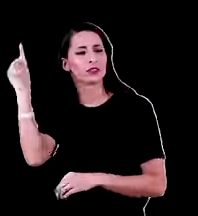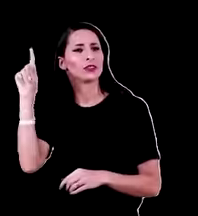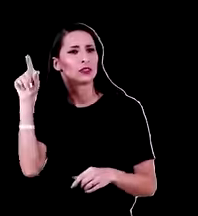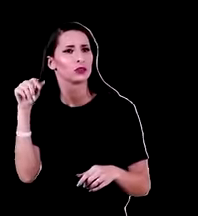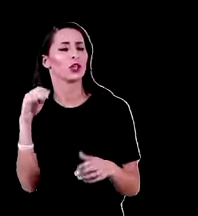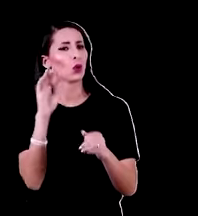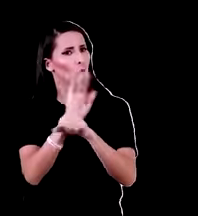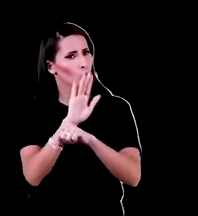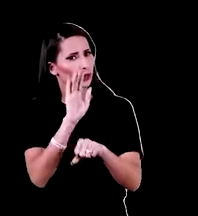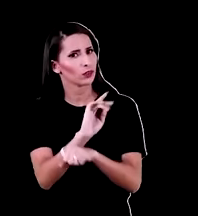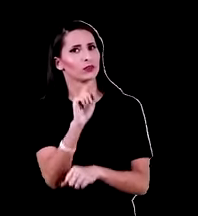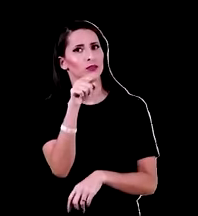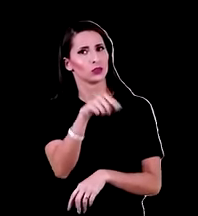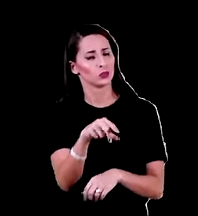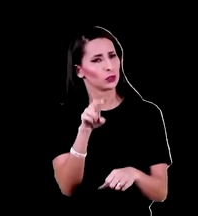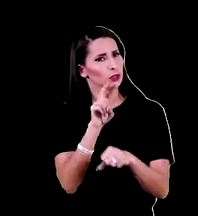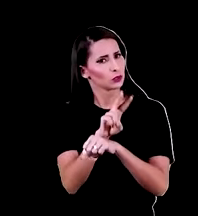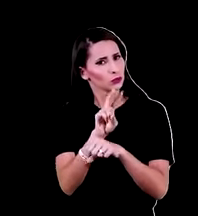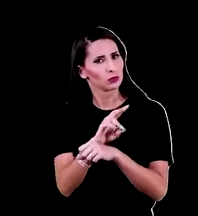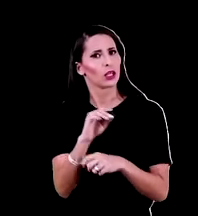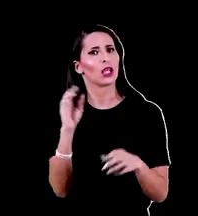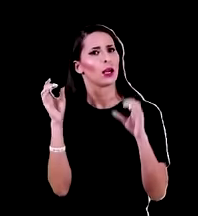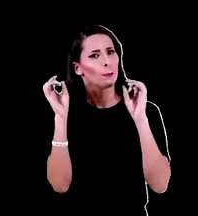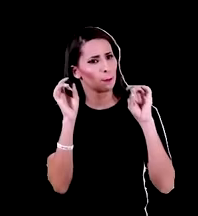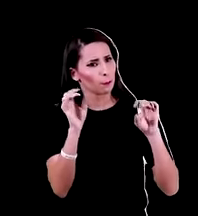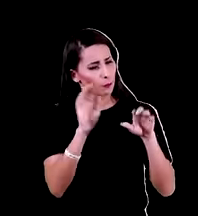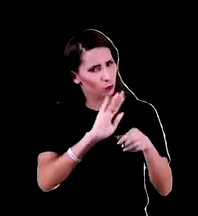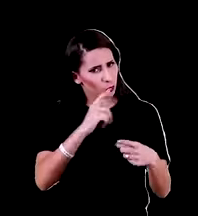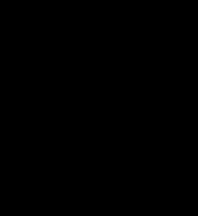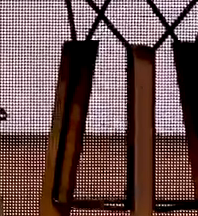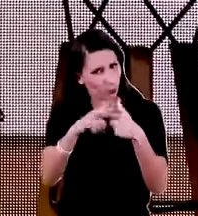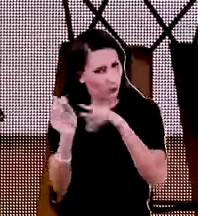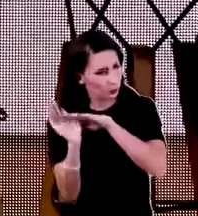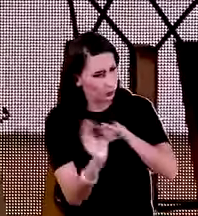dessa prova. Eu sabia que Deus ia te levar em lugares altos.